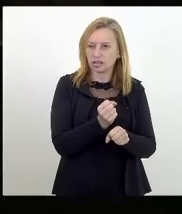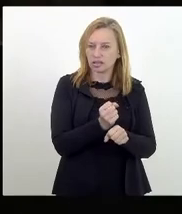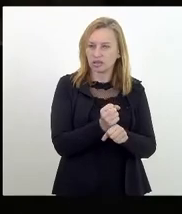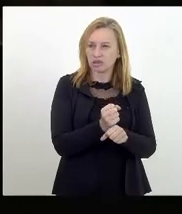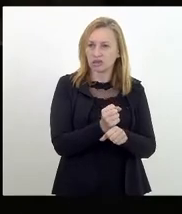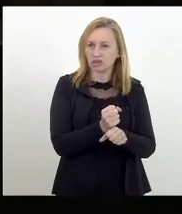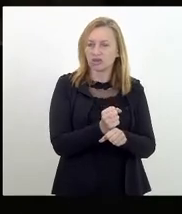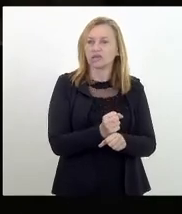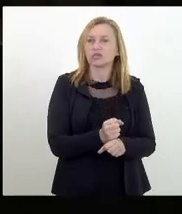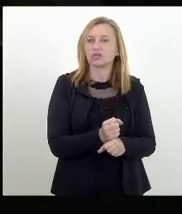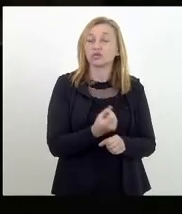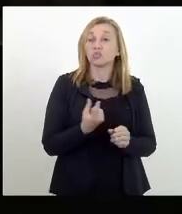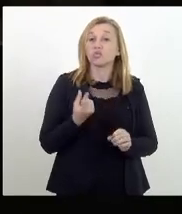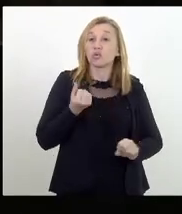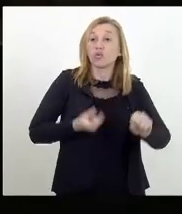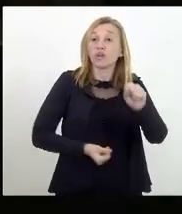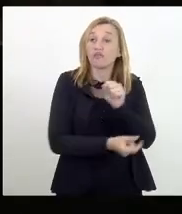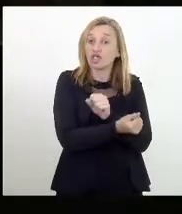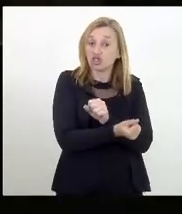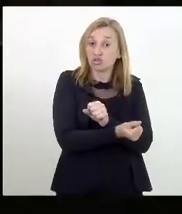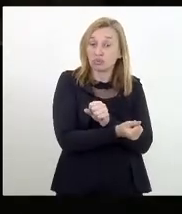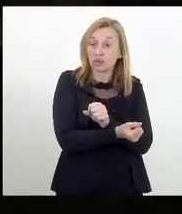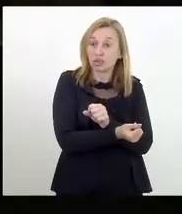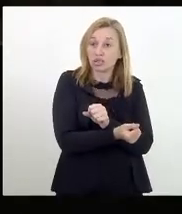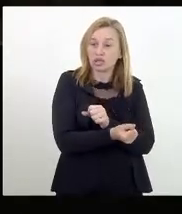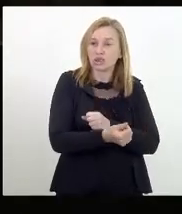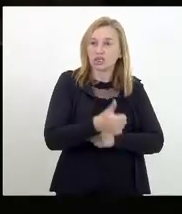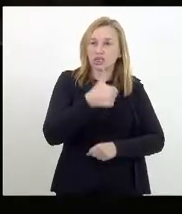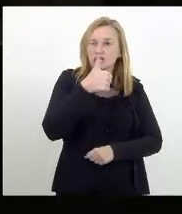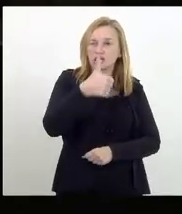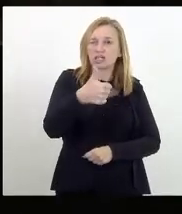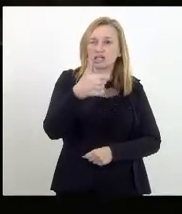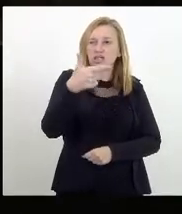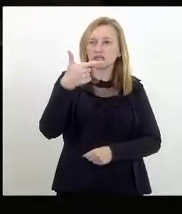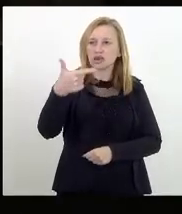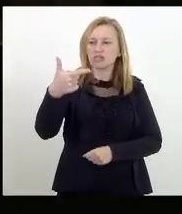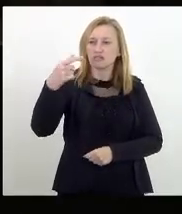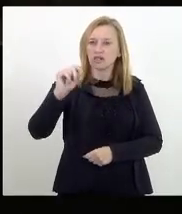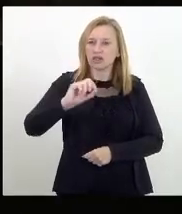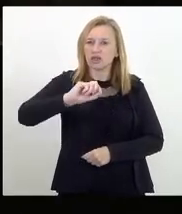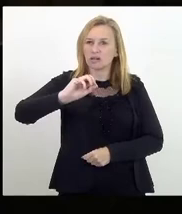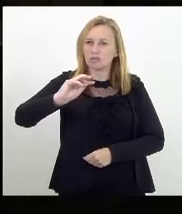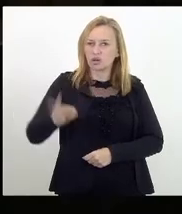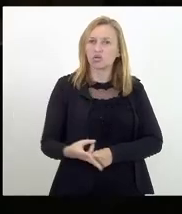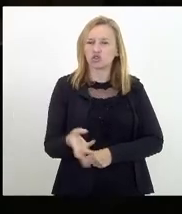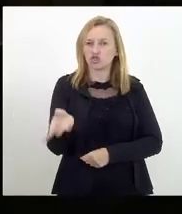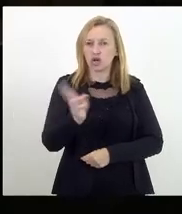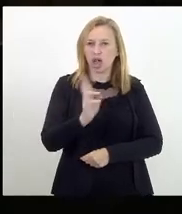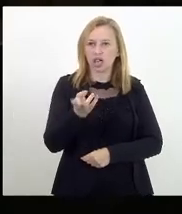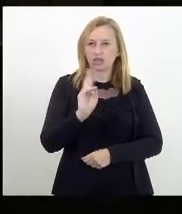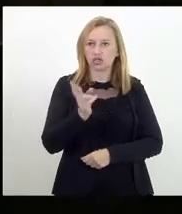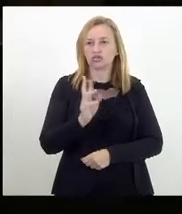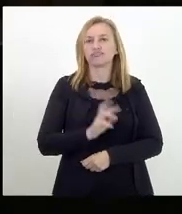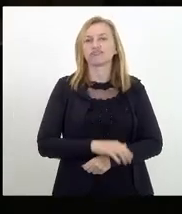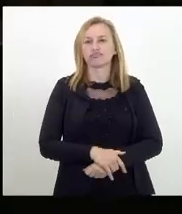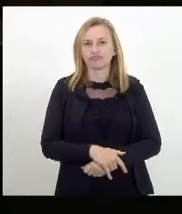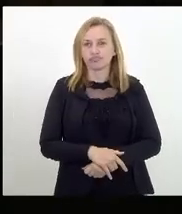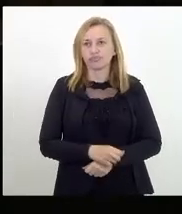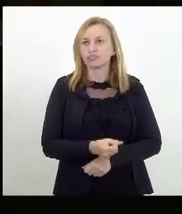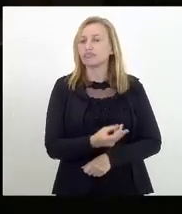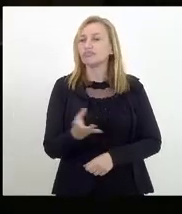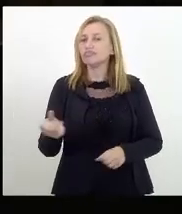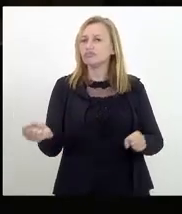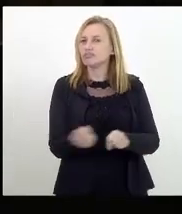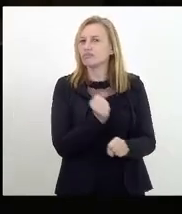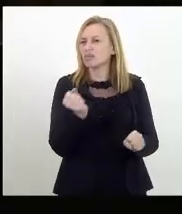cujo investimento passou de 120 milhões de reais e enquanto